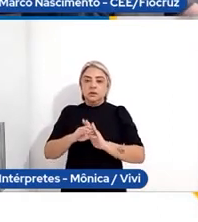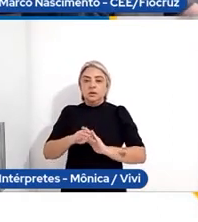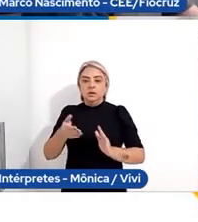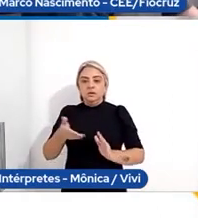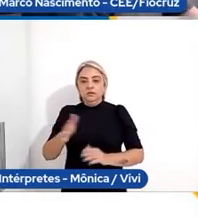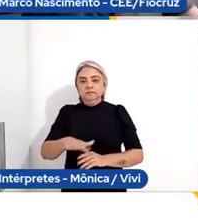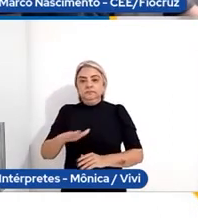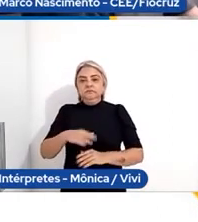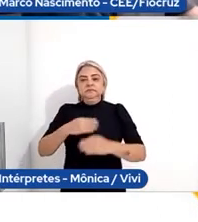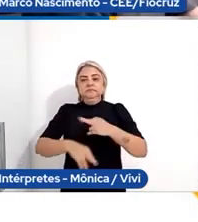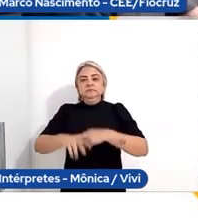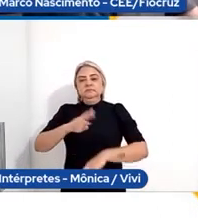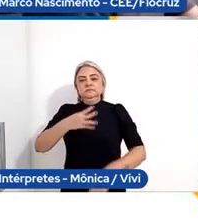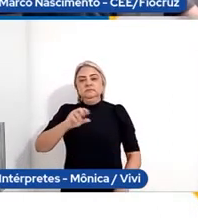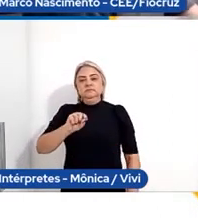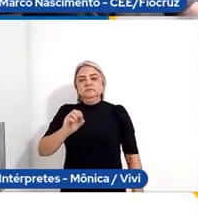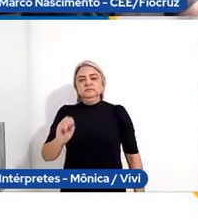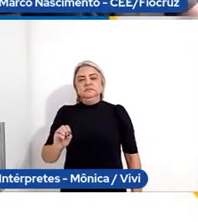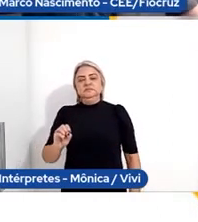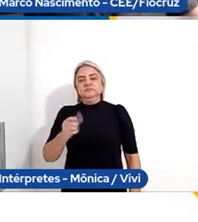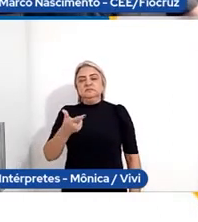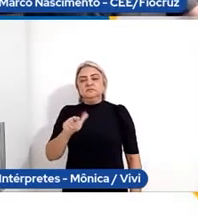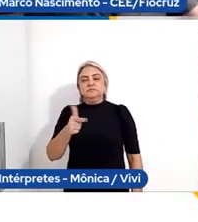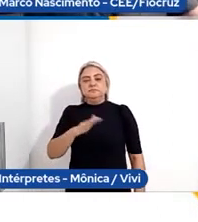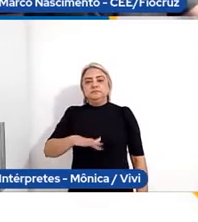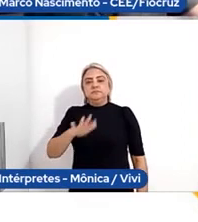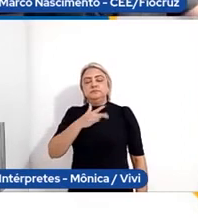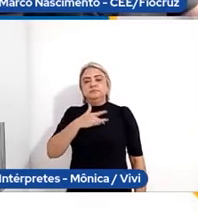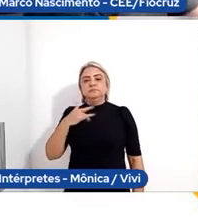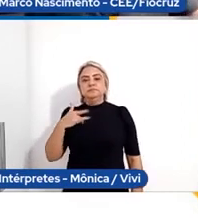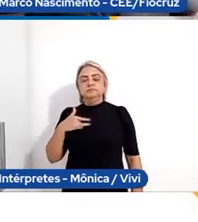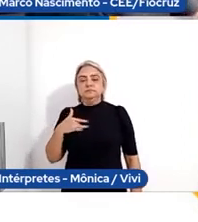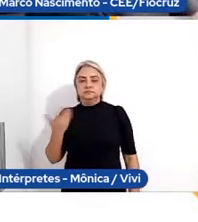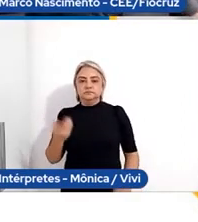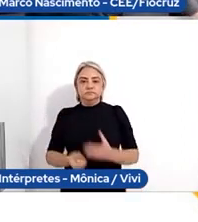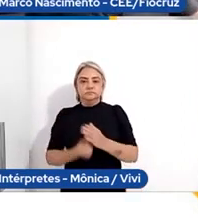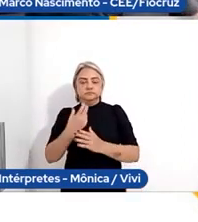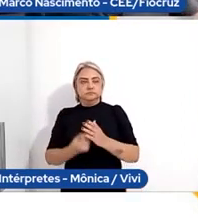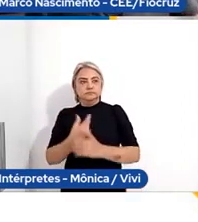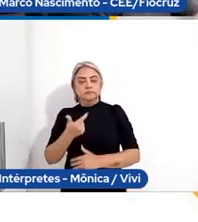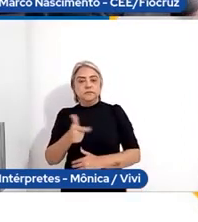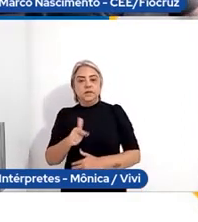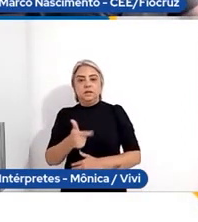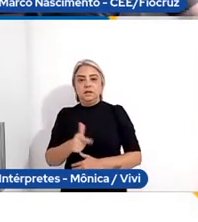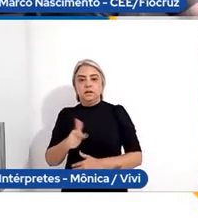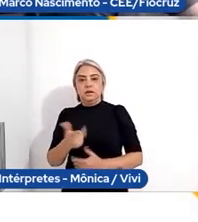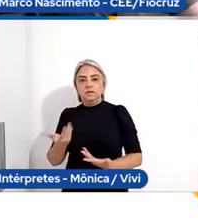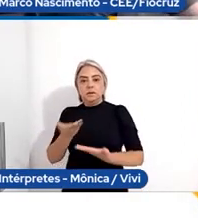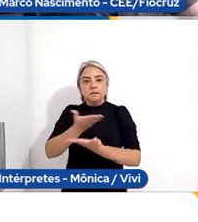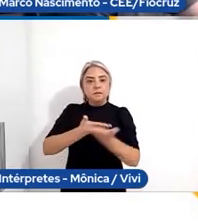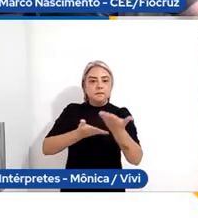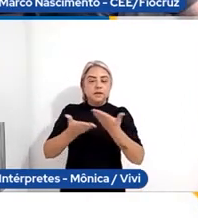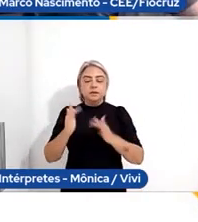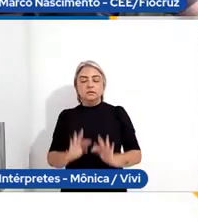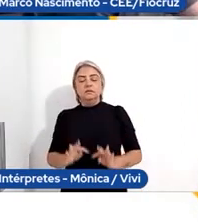de Revolução 4.0, em que não há área da saúde e da produção em geral que não seja mediada por